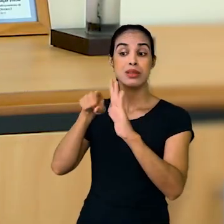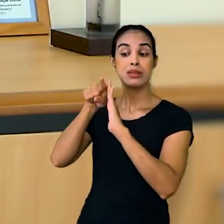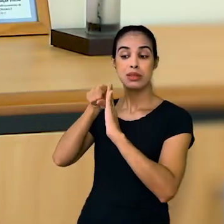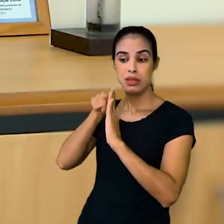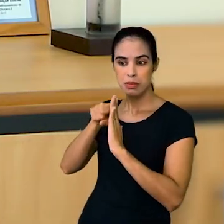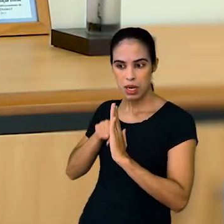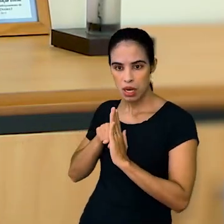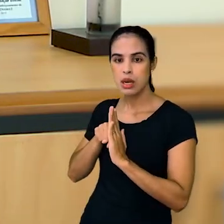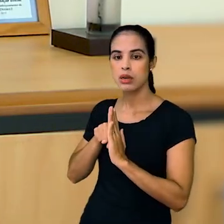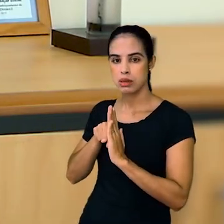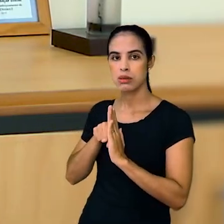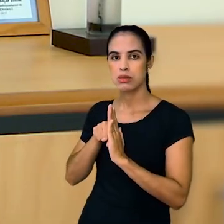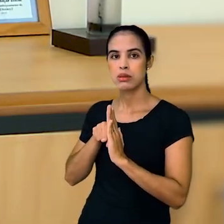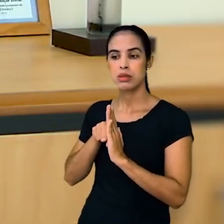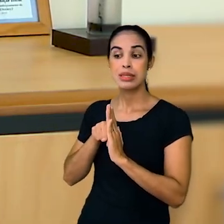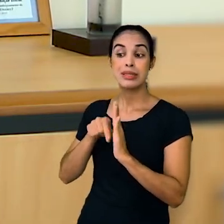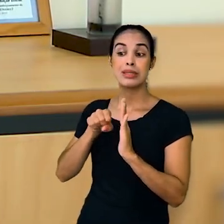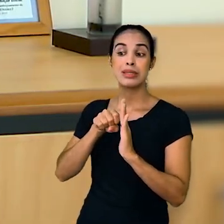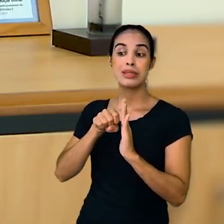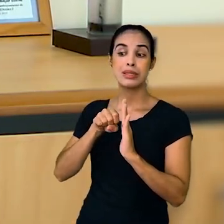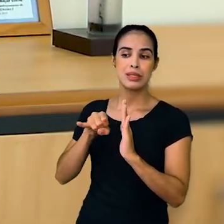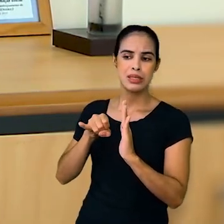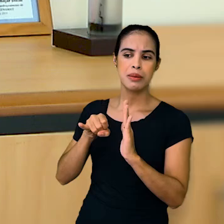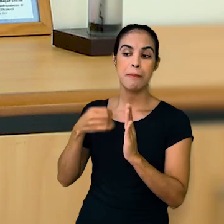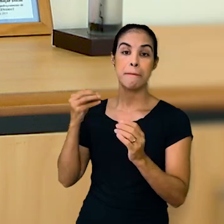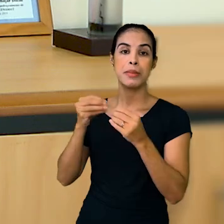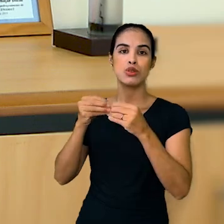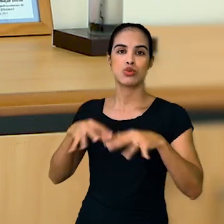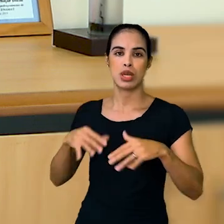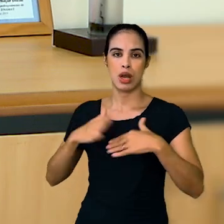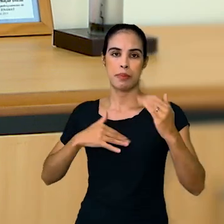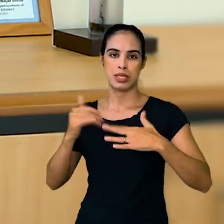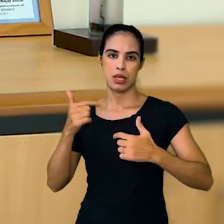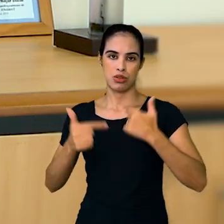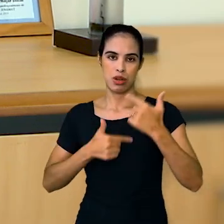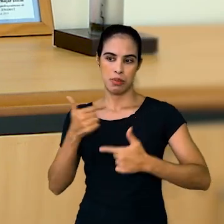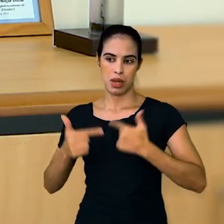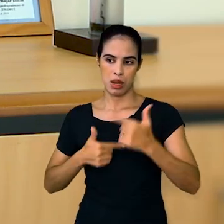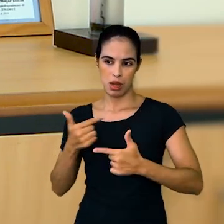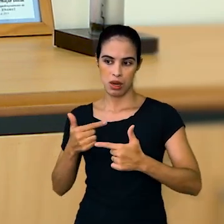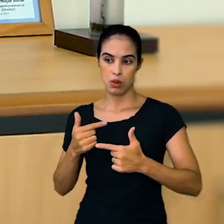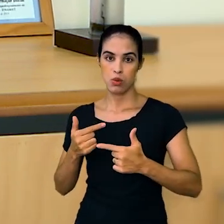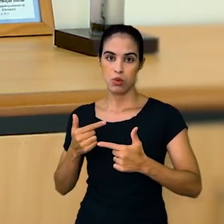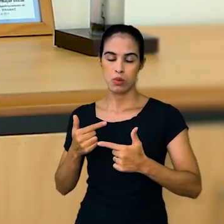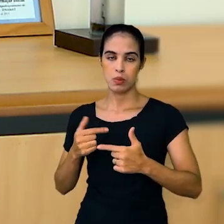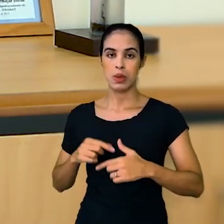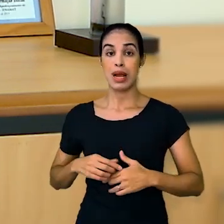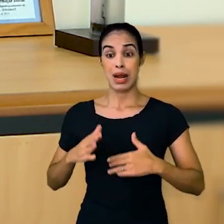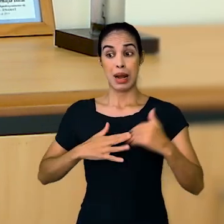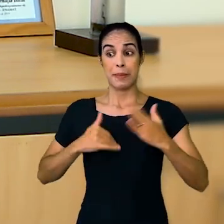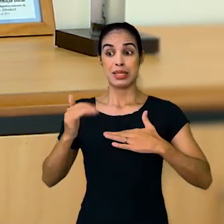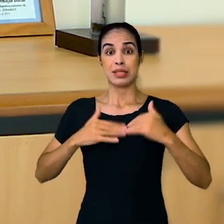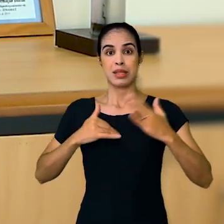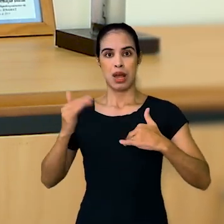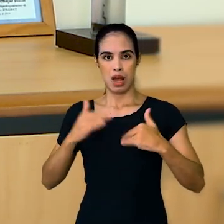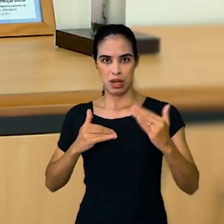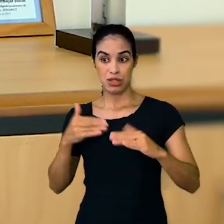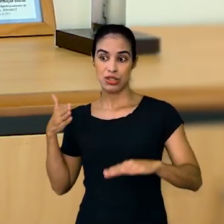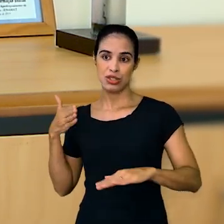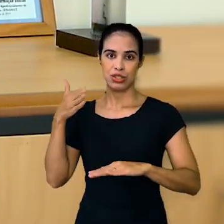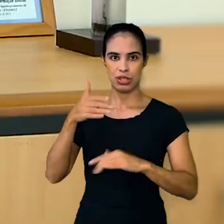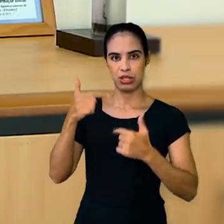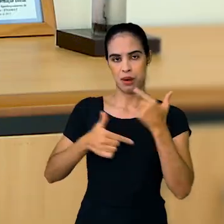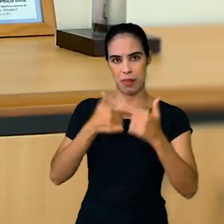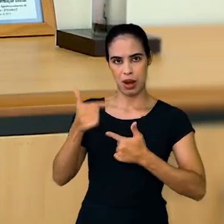lesão corporal, decorra incapacidade laborativa, ou seja, uma redução da sua capacidade de